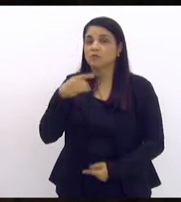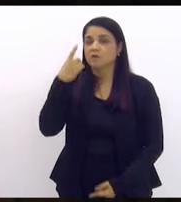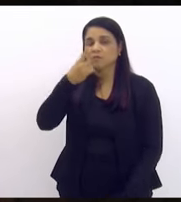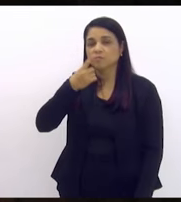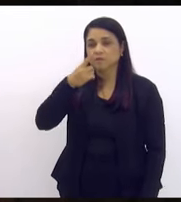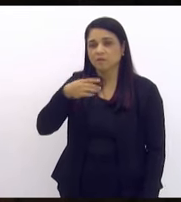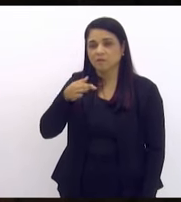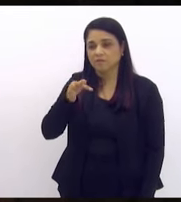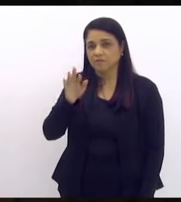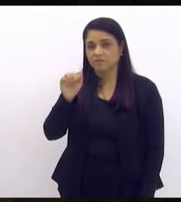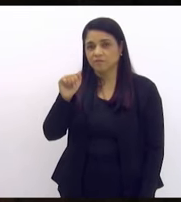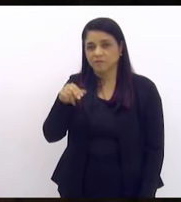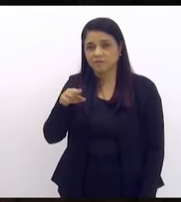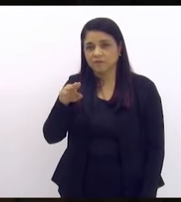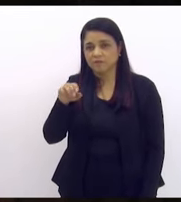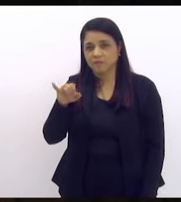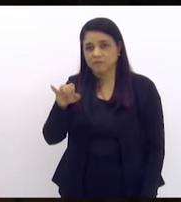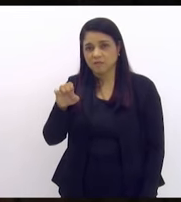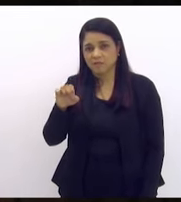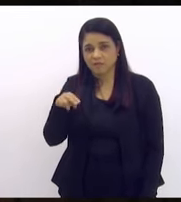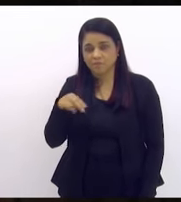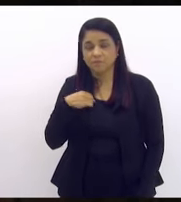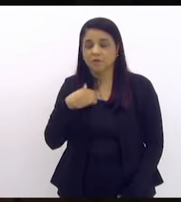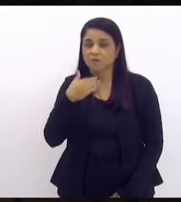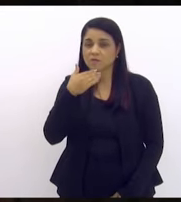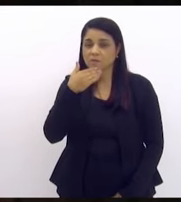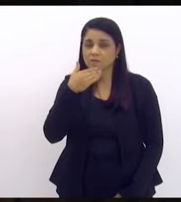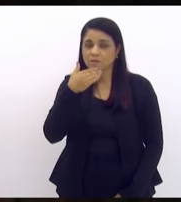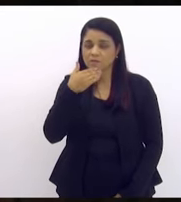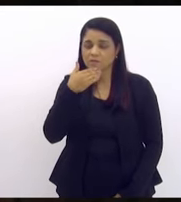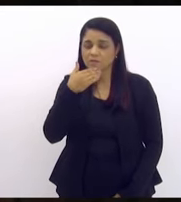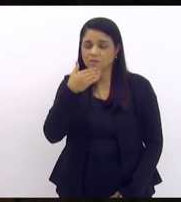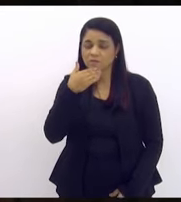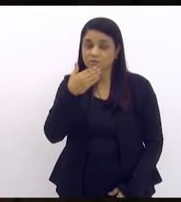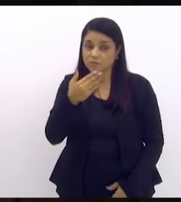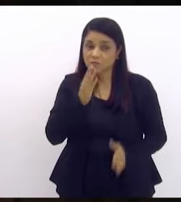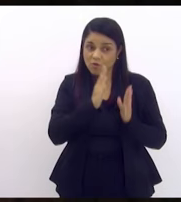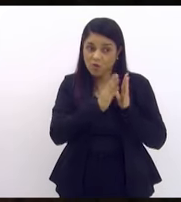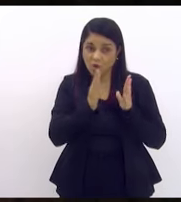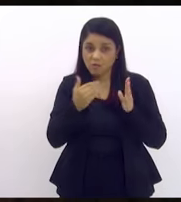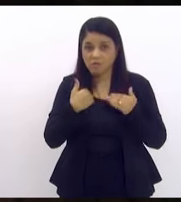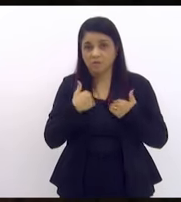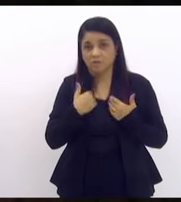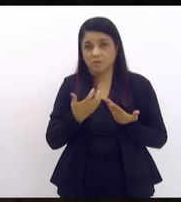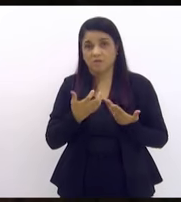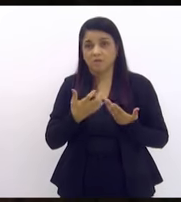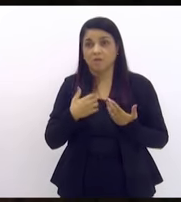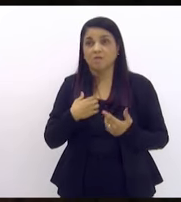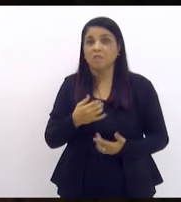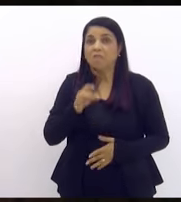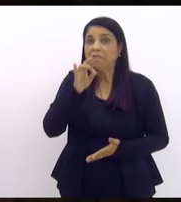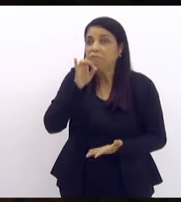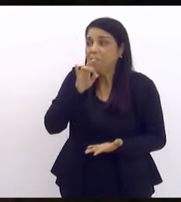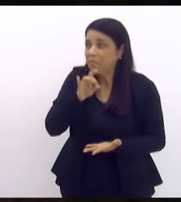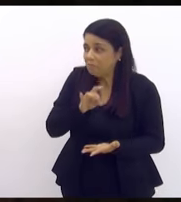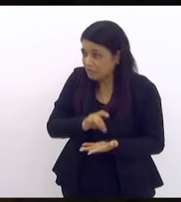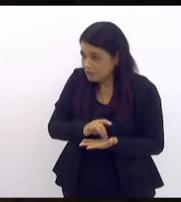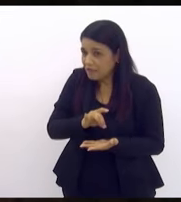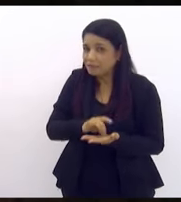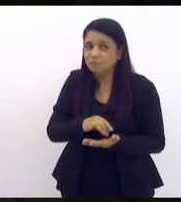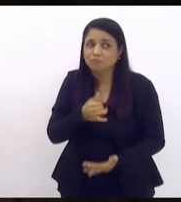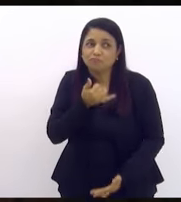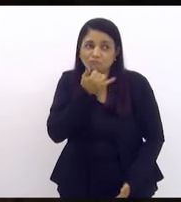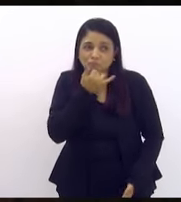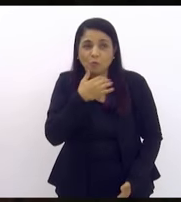pediu... Presidente, questão de ordem. Eu estou presente. Ah, é verdade. Muito